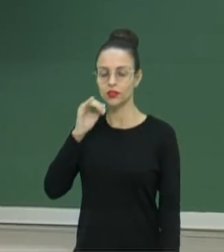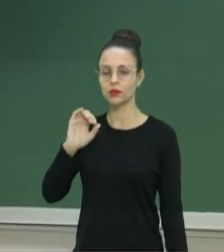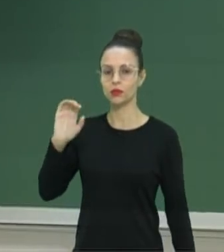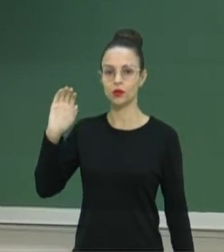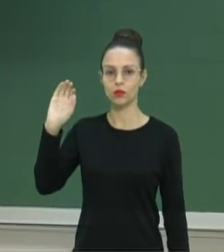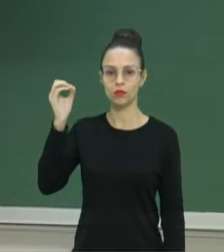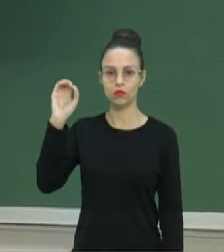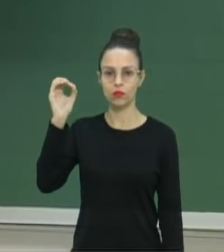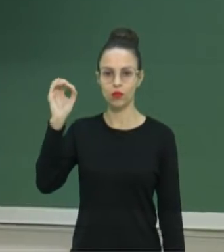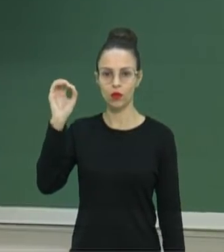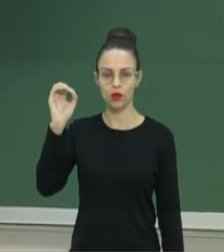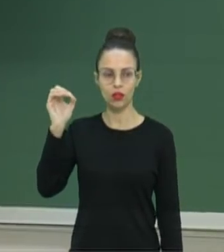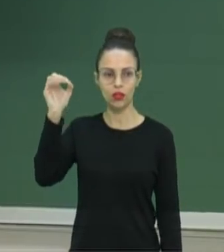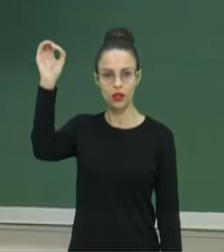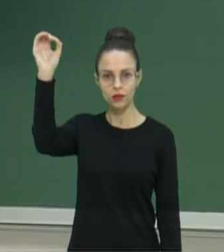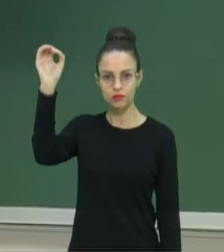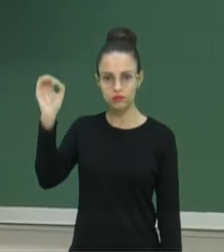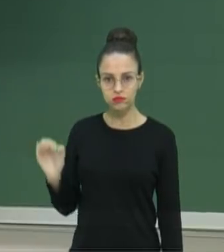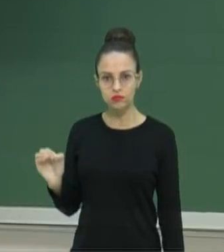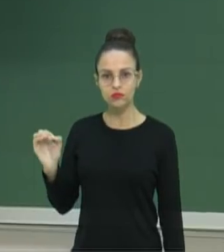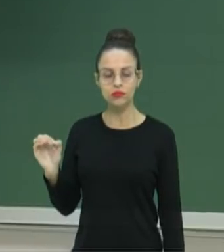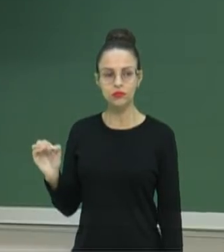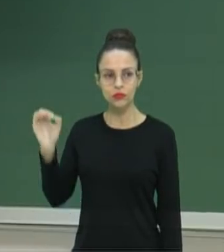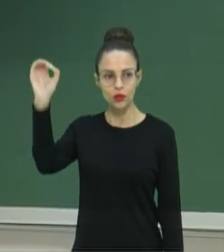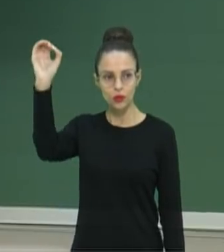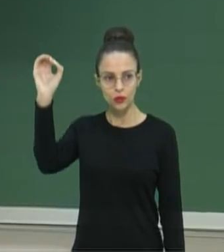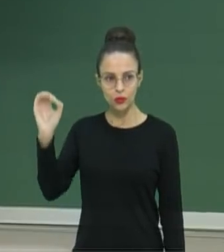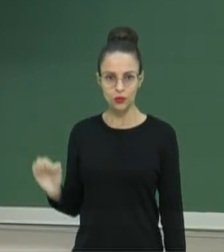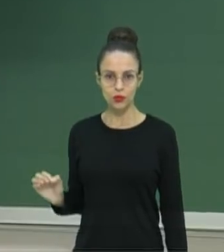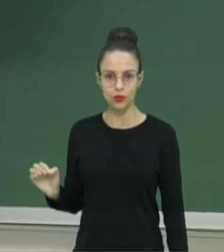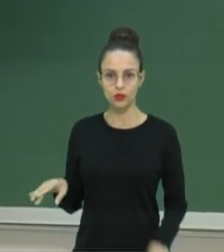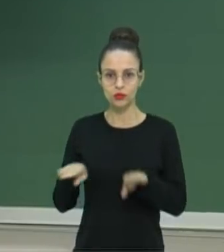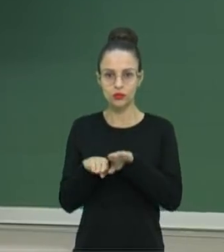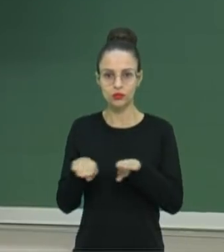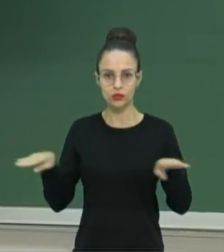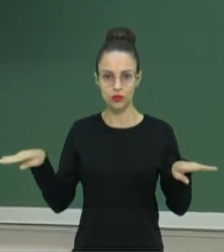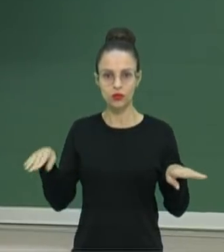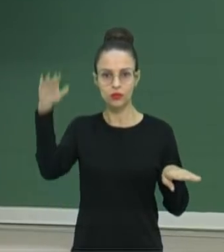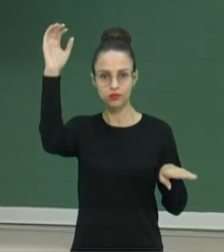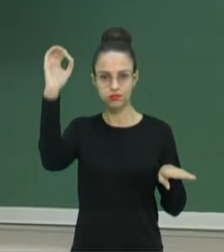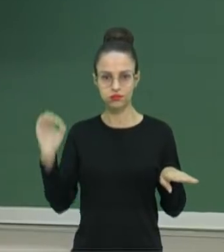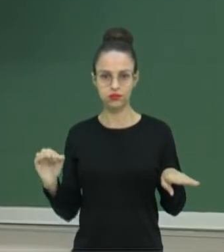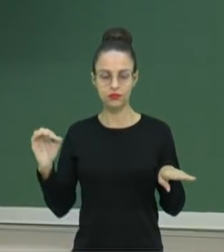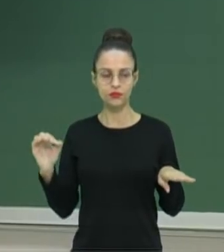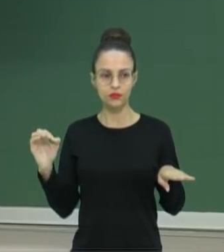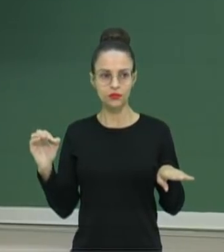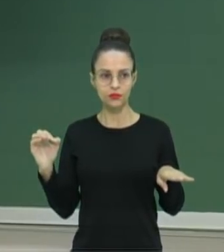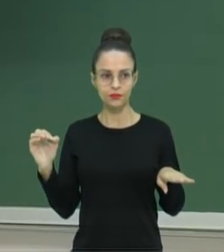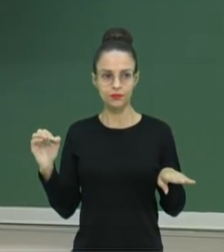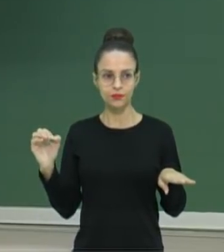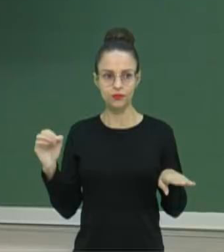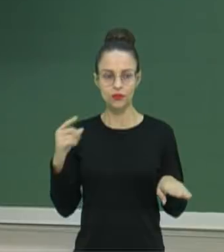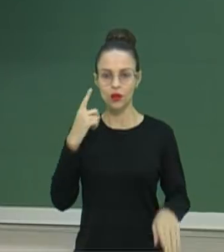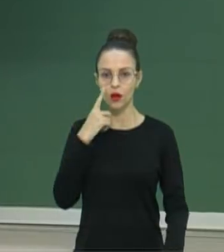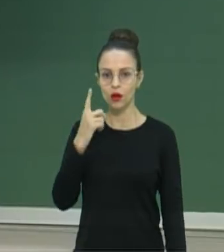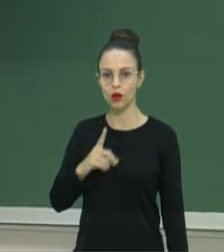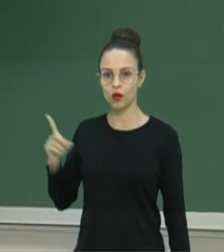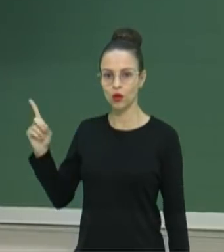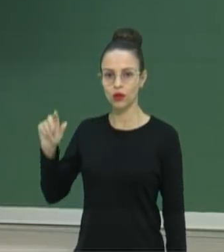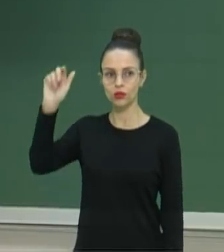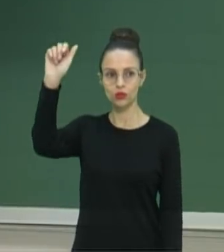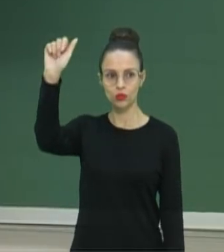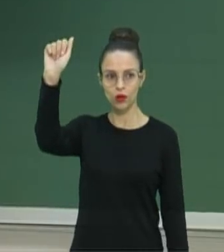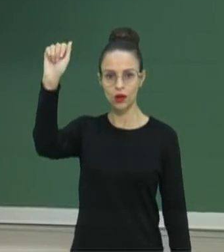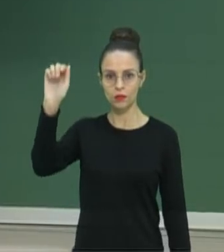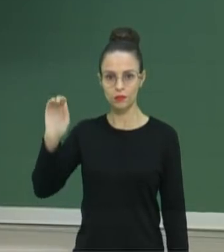bola, certo? Um corpo caindo sobre o solo, certo? E eu peguei duas fotos em questão, do ponto A